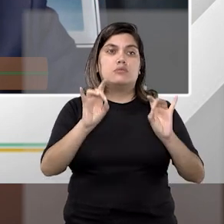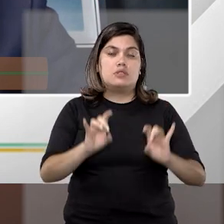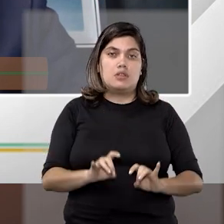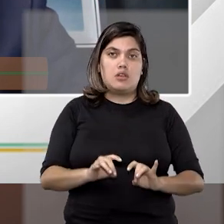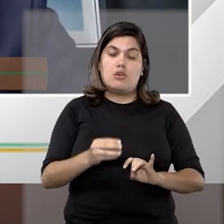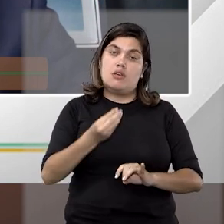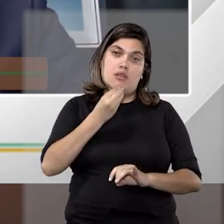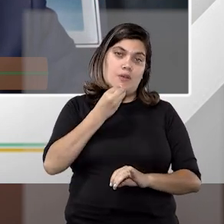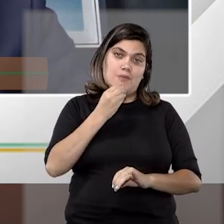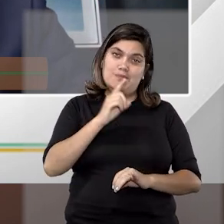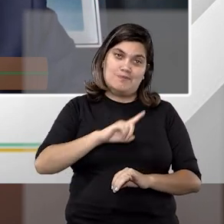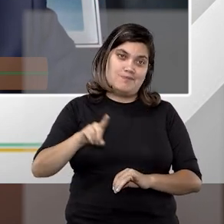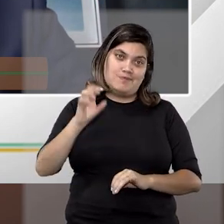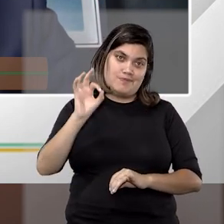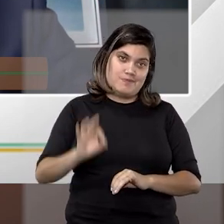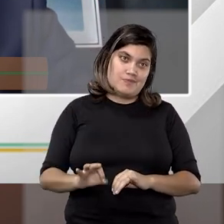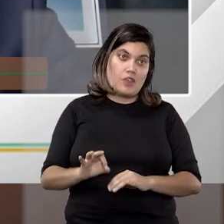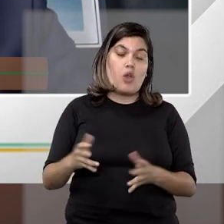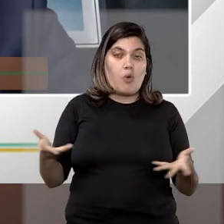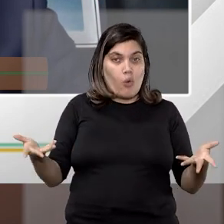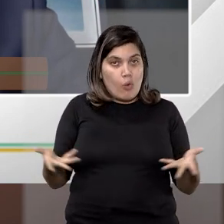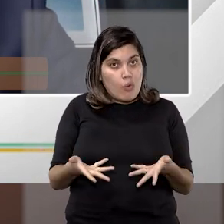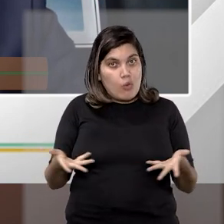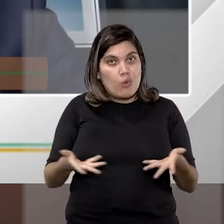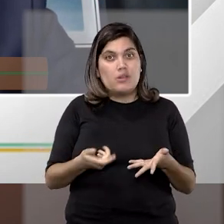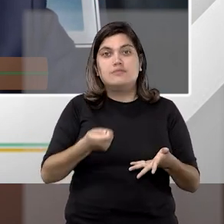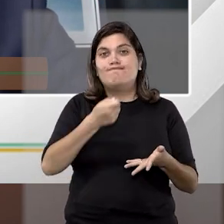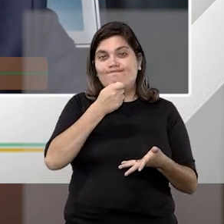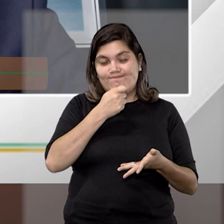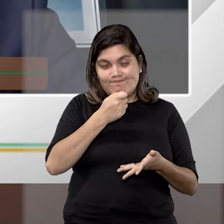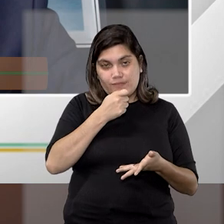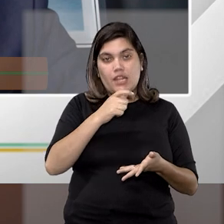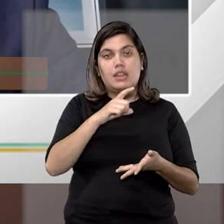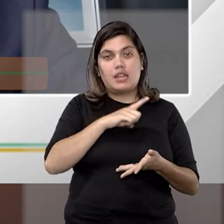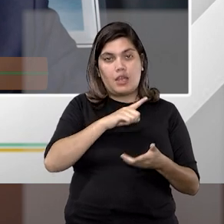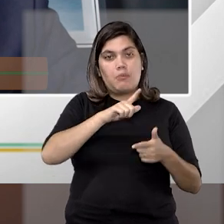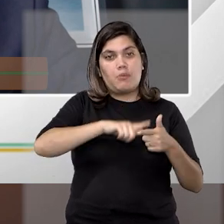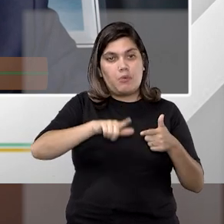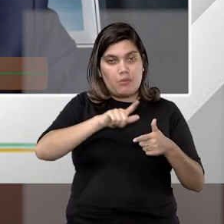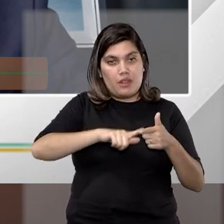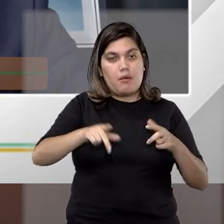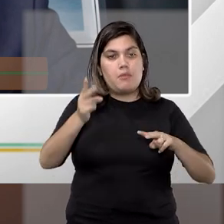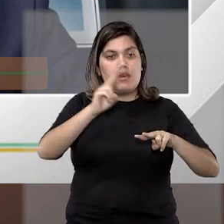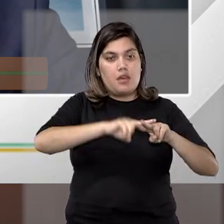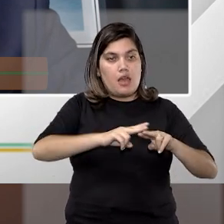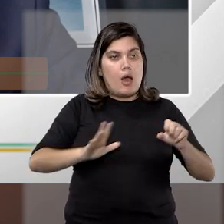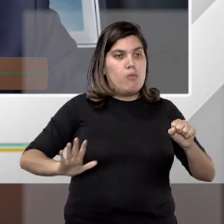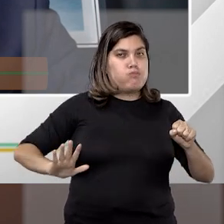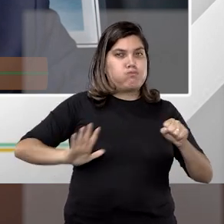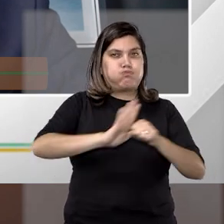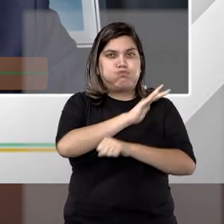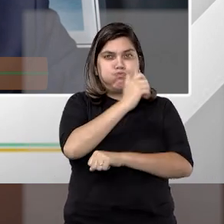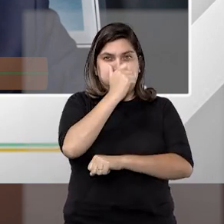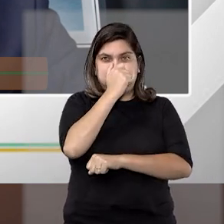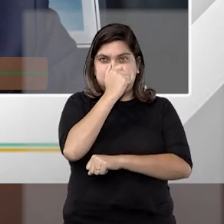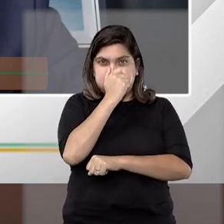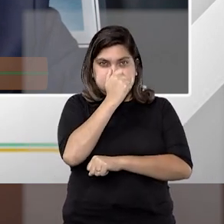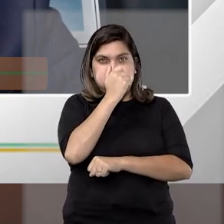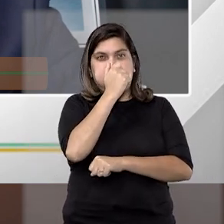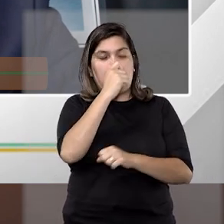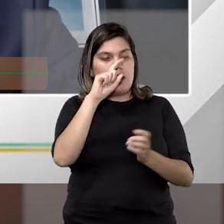especial é evidente que não deu certo porque hoje em dia ainda nós temos o problema da superpopulação